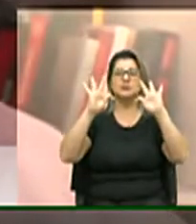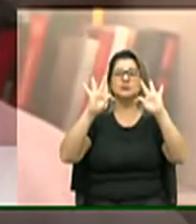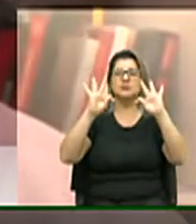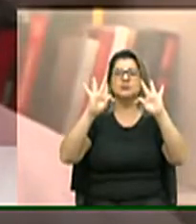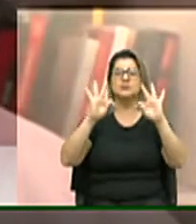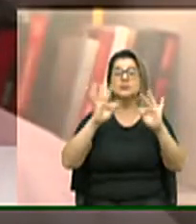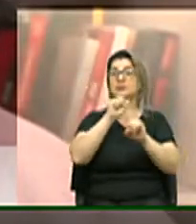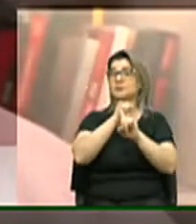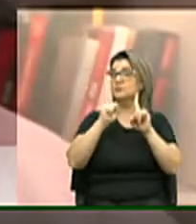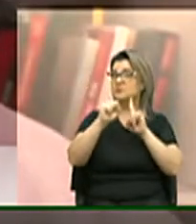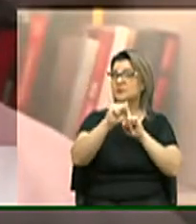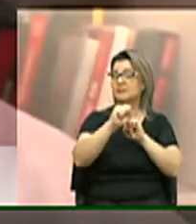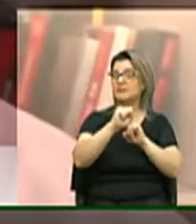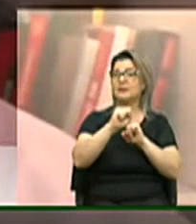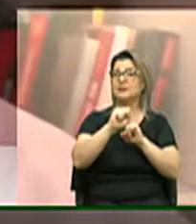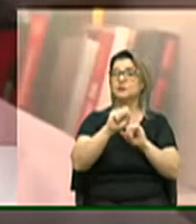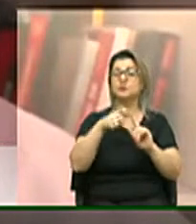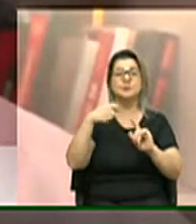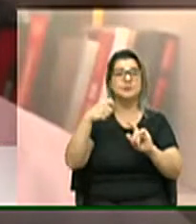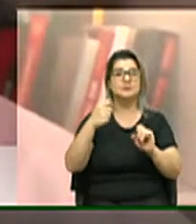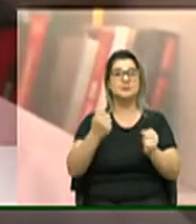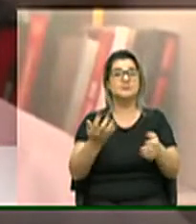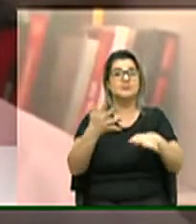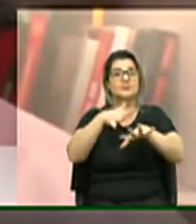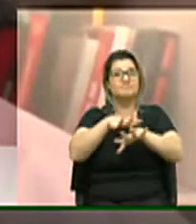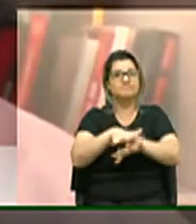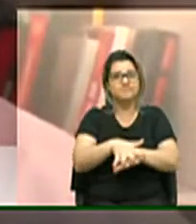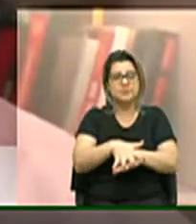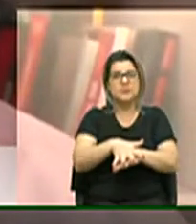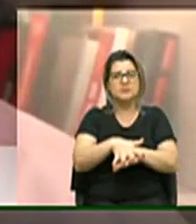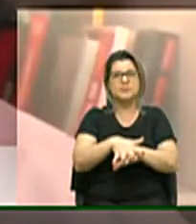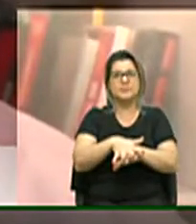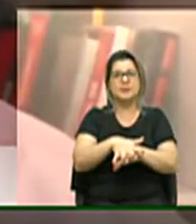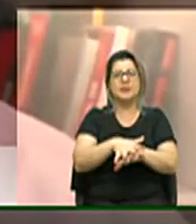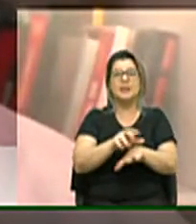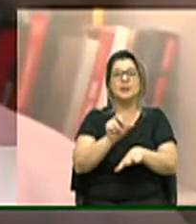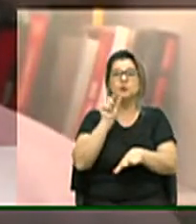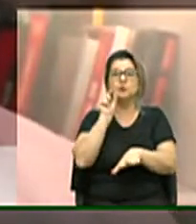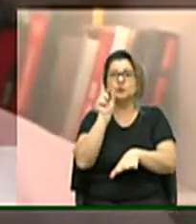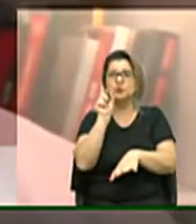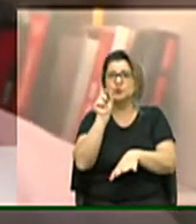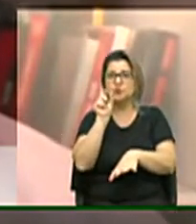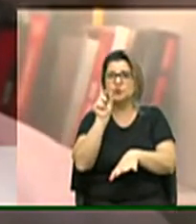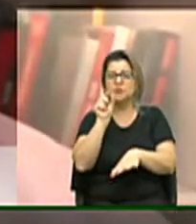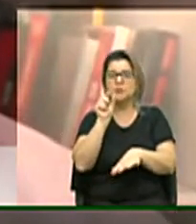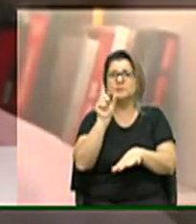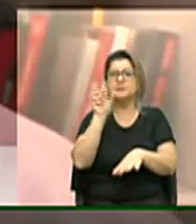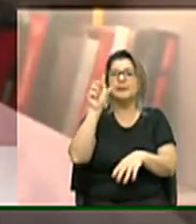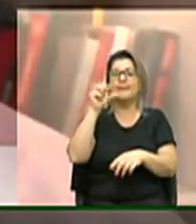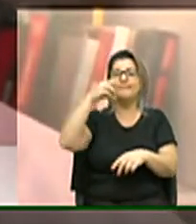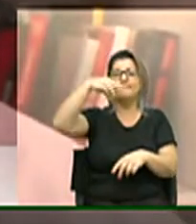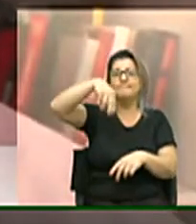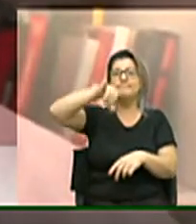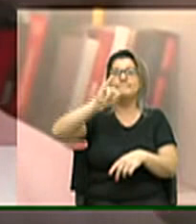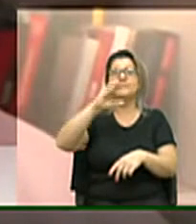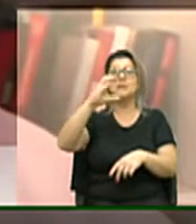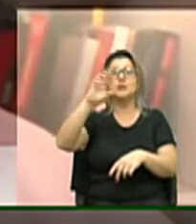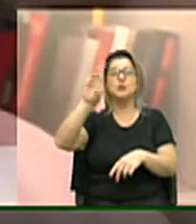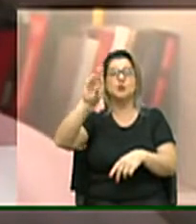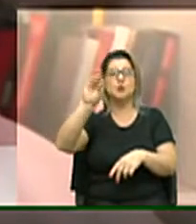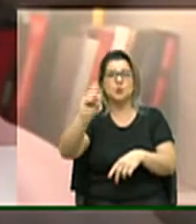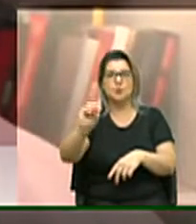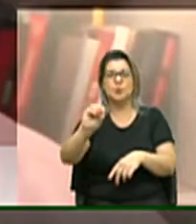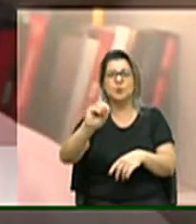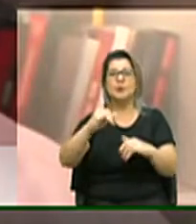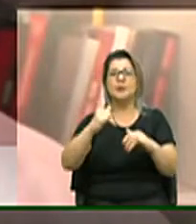se acentuar nessa questão, né, dos chips, da microeletrônica, etc. É a única empresa na América Latina que